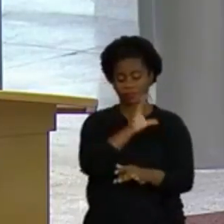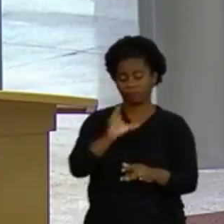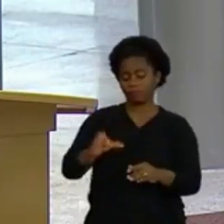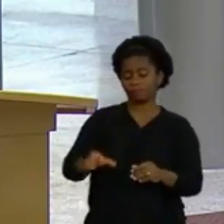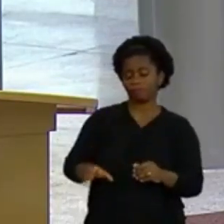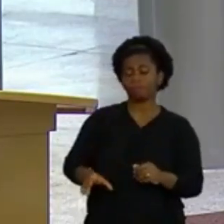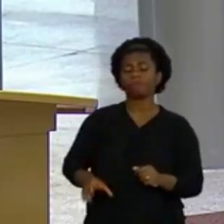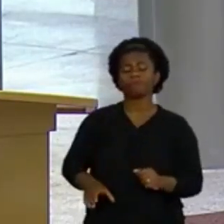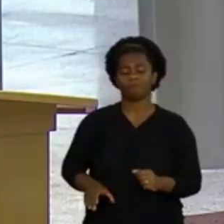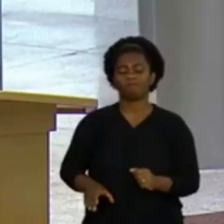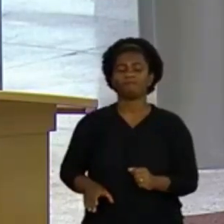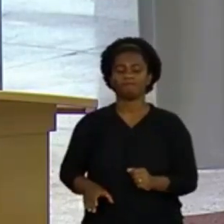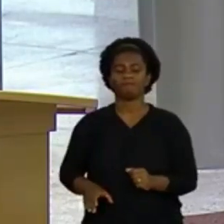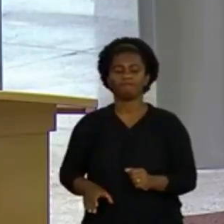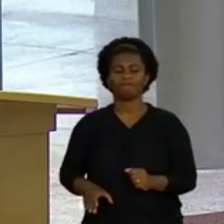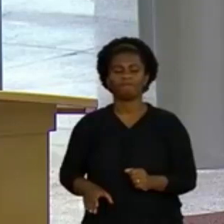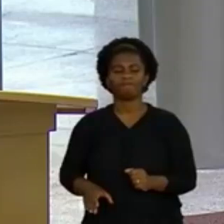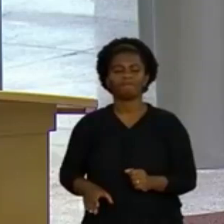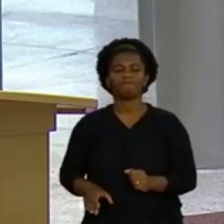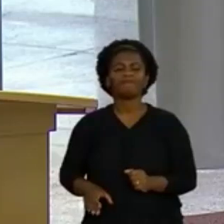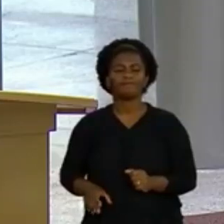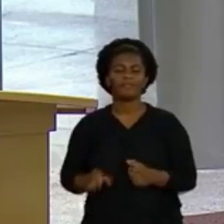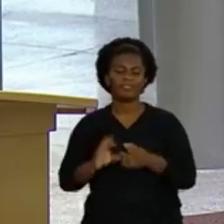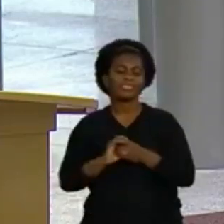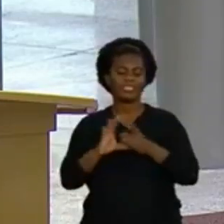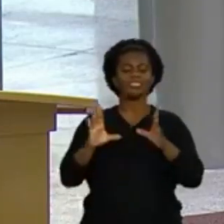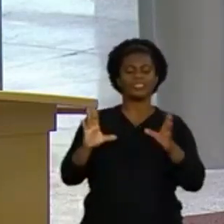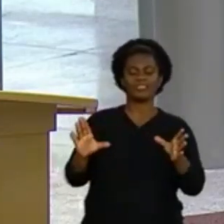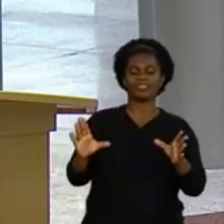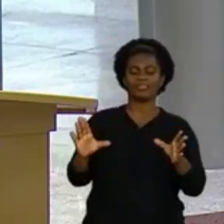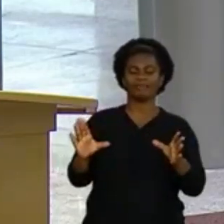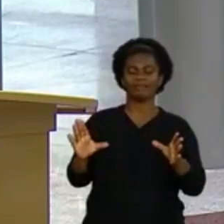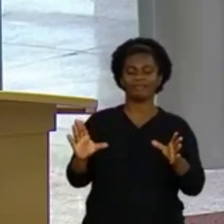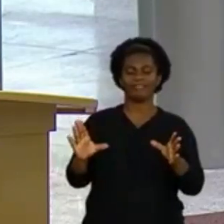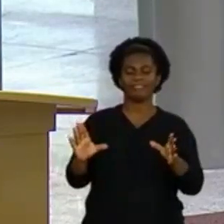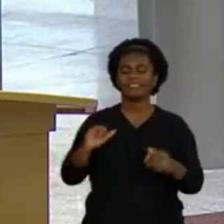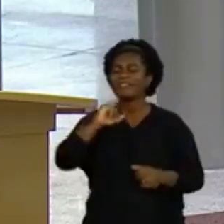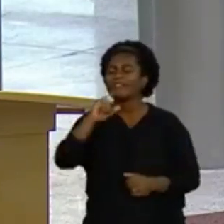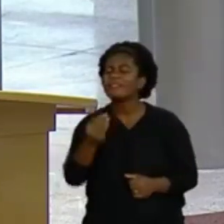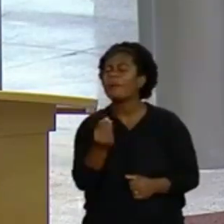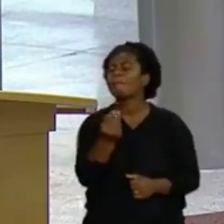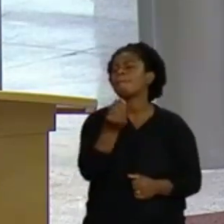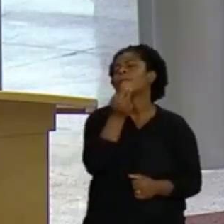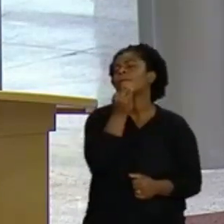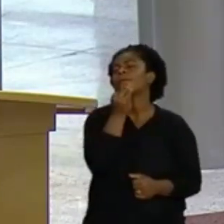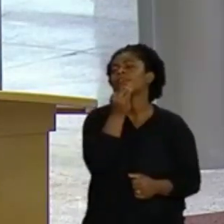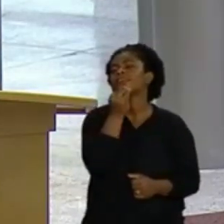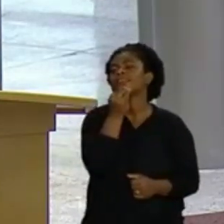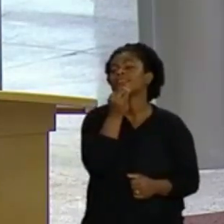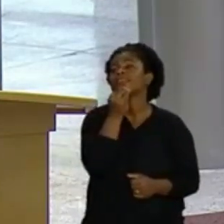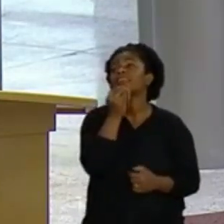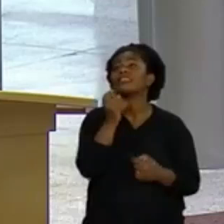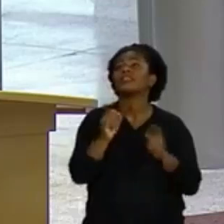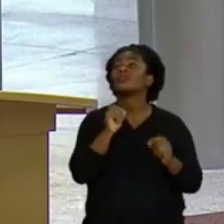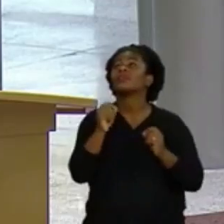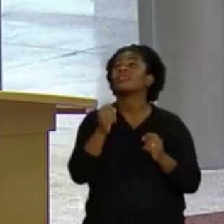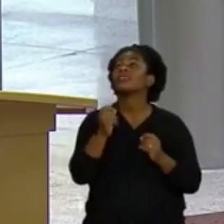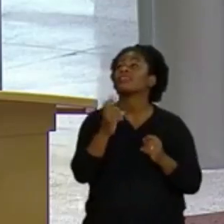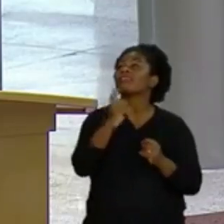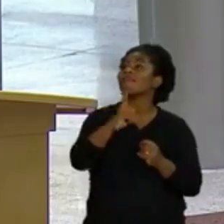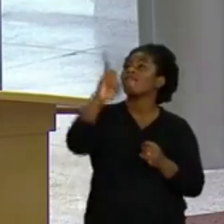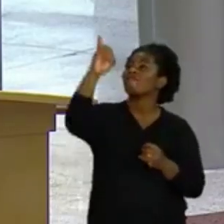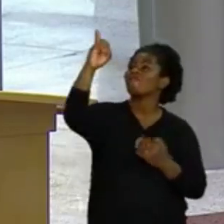Cristo nos abre essa porta, nos dá esse privilégio de nos colocar diante